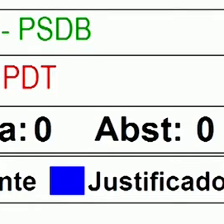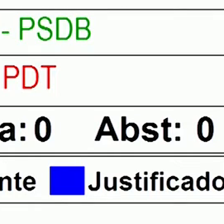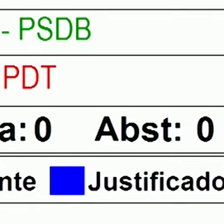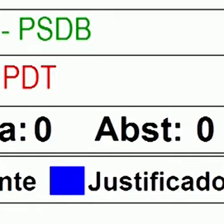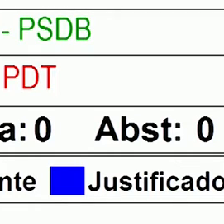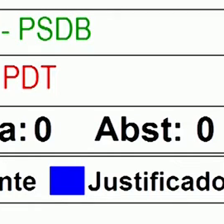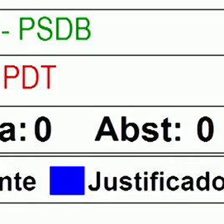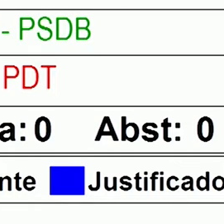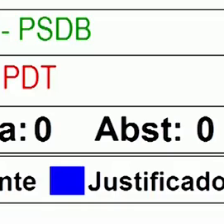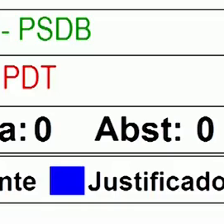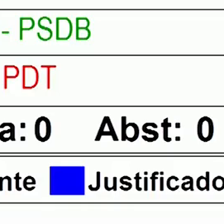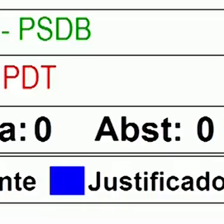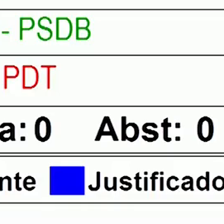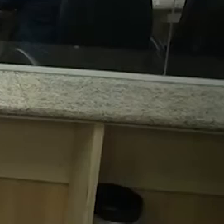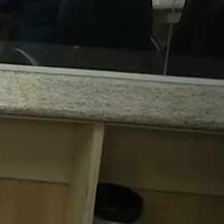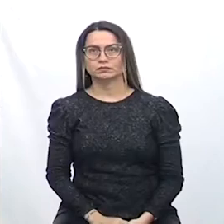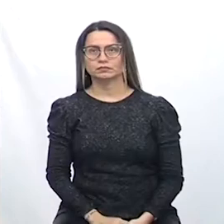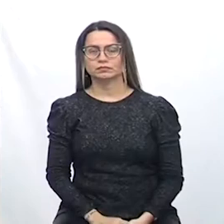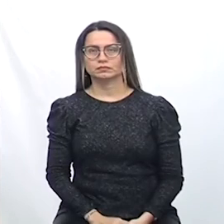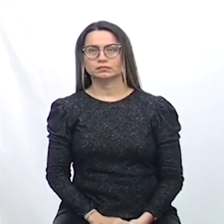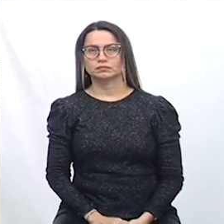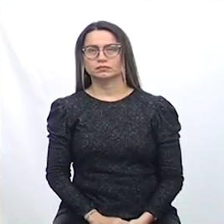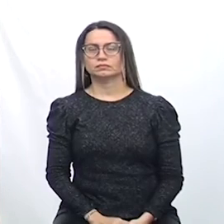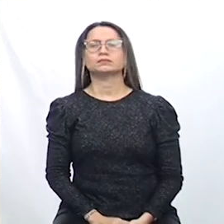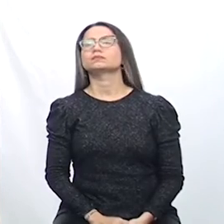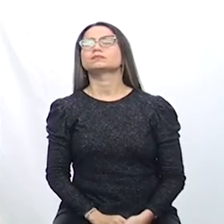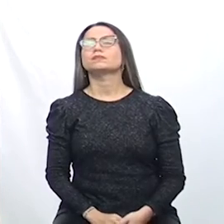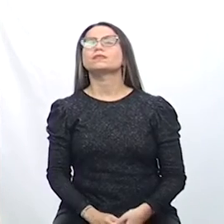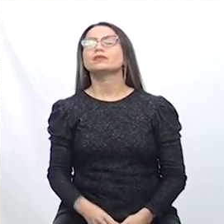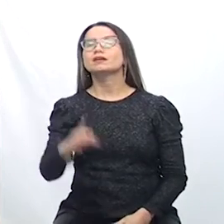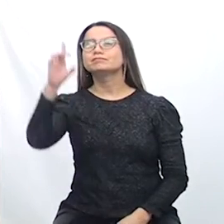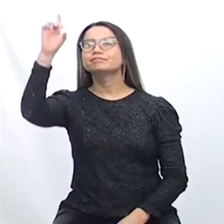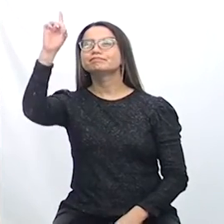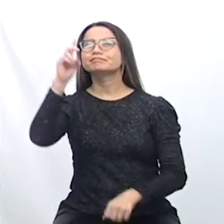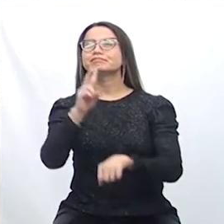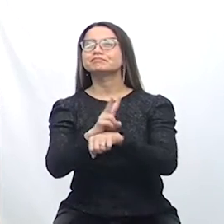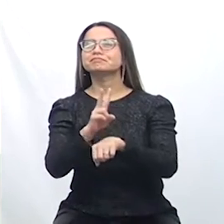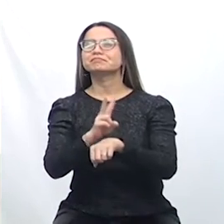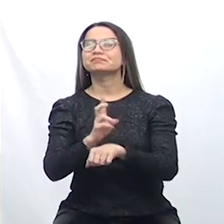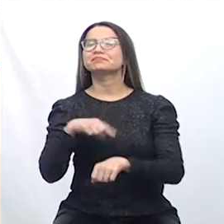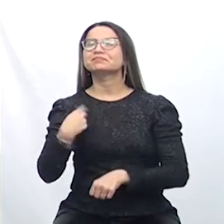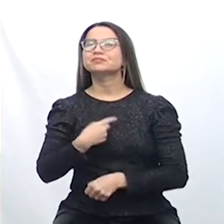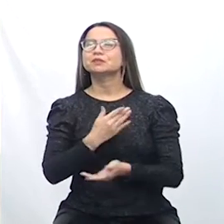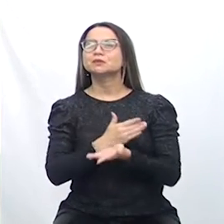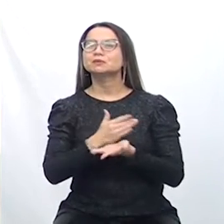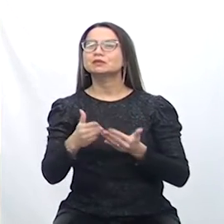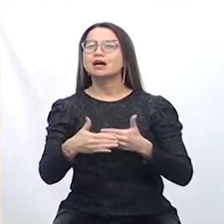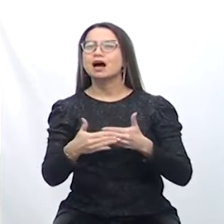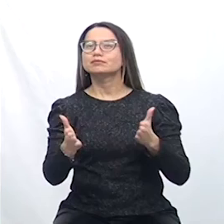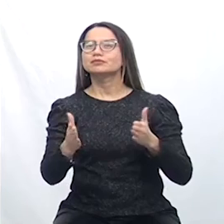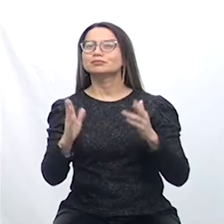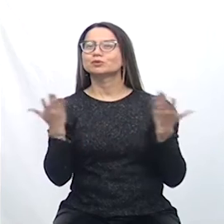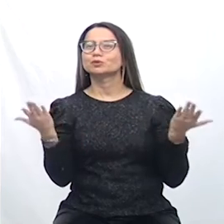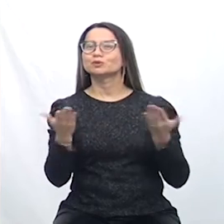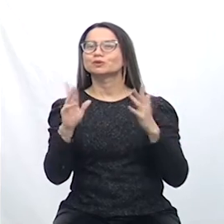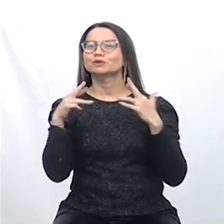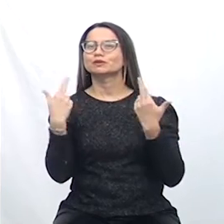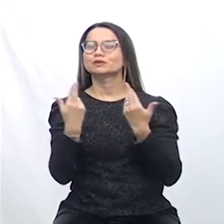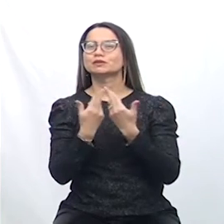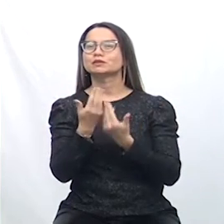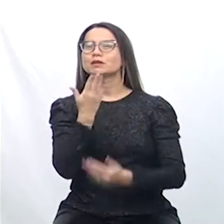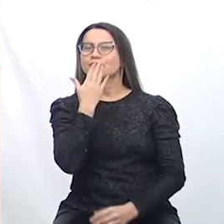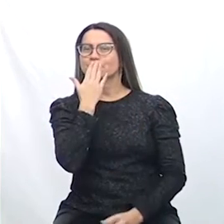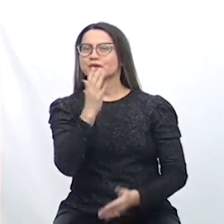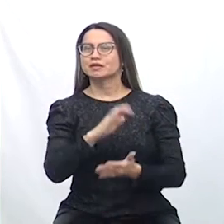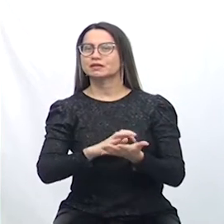Miguel. Havendo quórum regimental e sobre a proteção de Deus, iniciamos os trabalhos da presente sessão. Solicito ao senhor secretário que